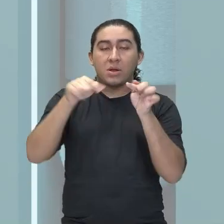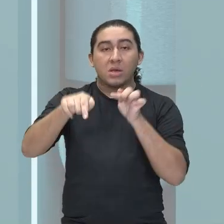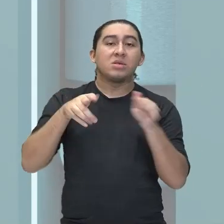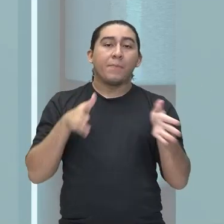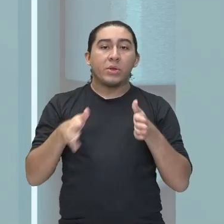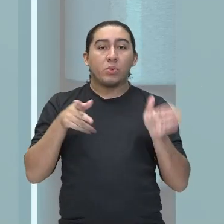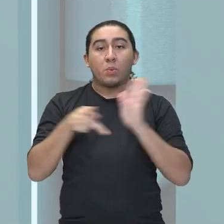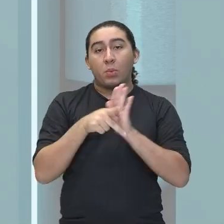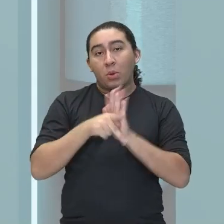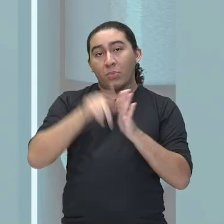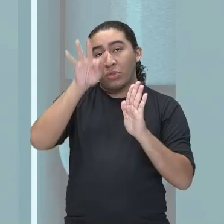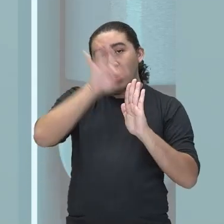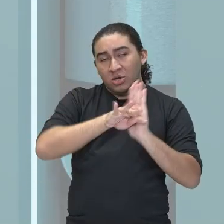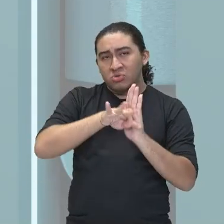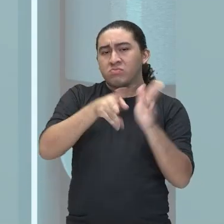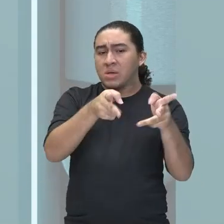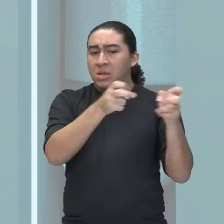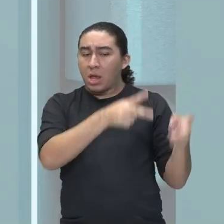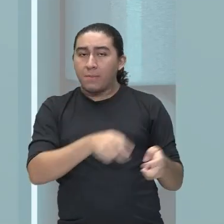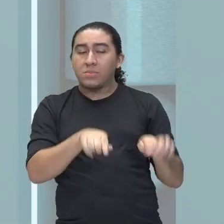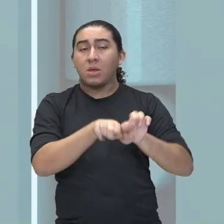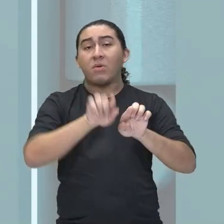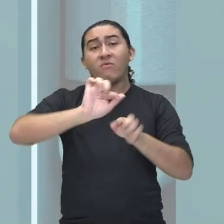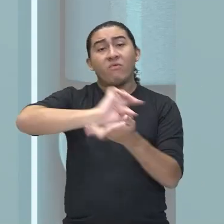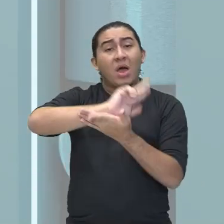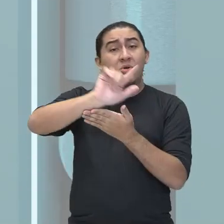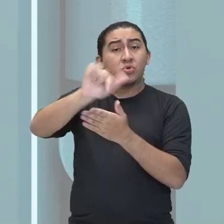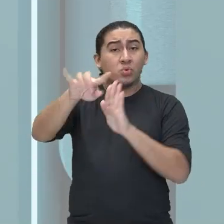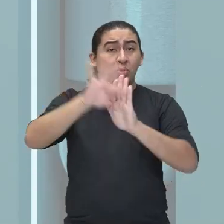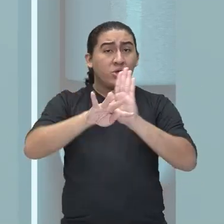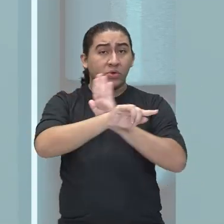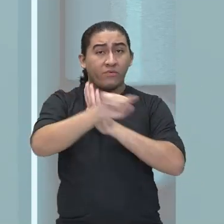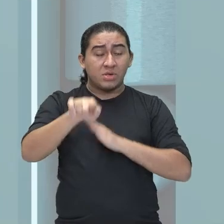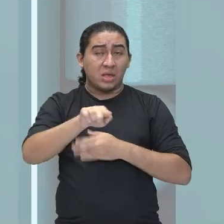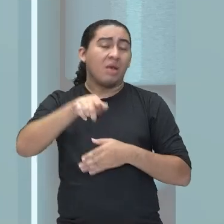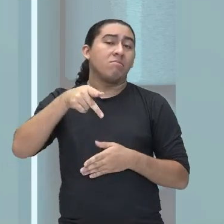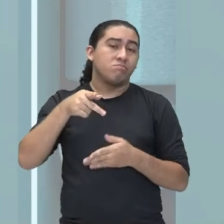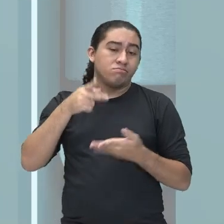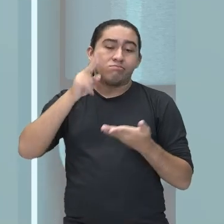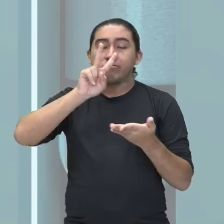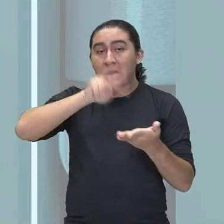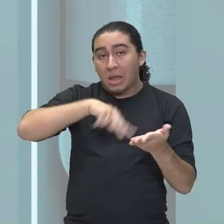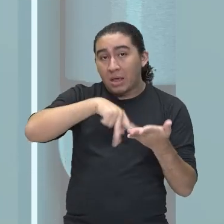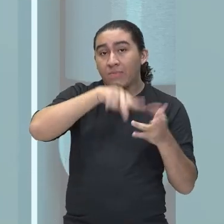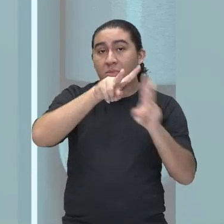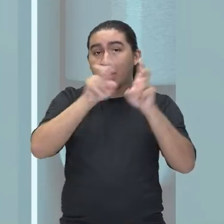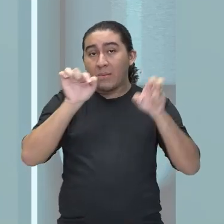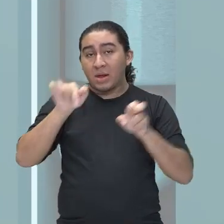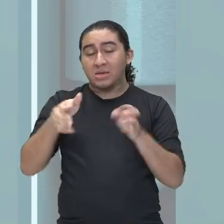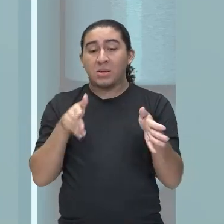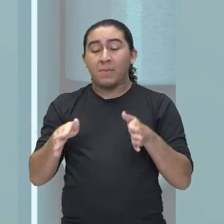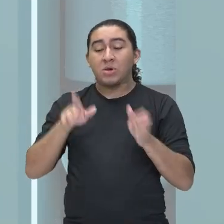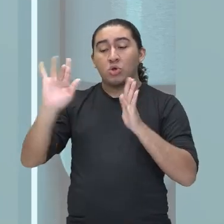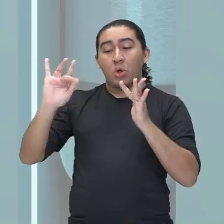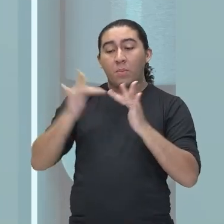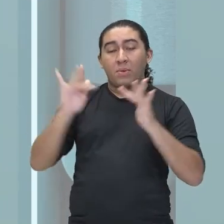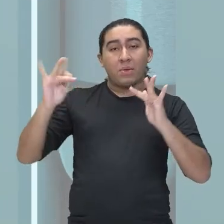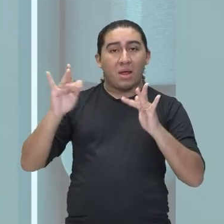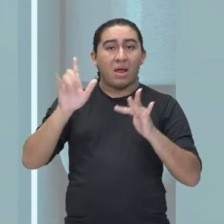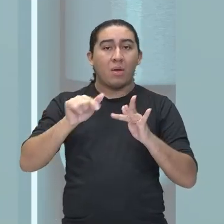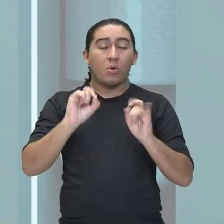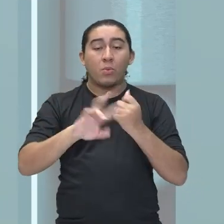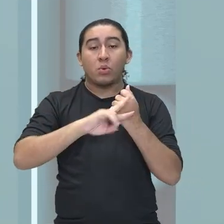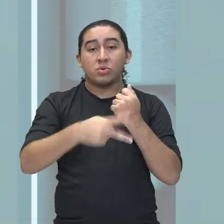nesse texto e em outros textos que vocês ainda vão ver a respeito desse período. É o reflexo do que